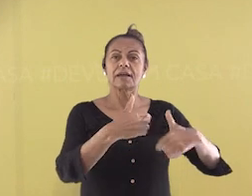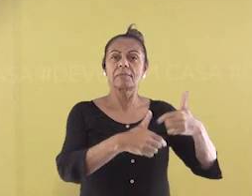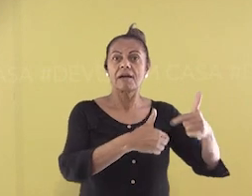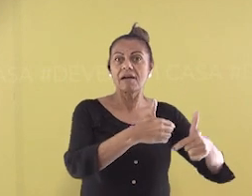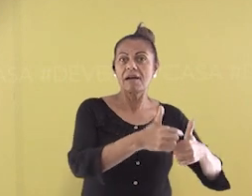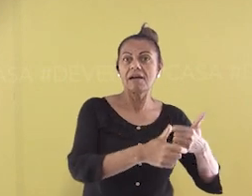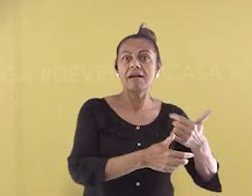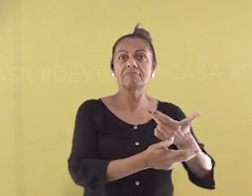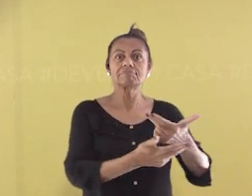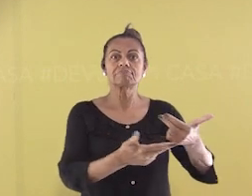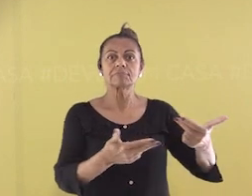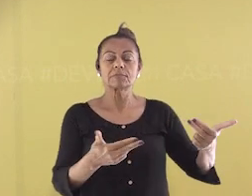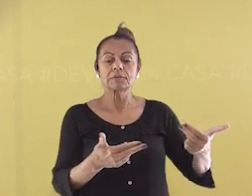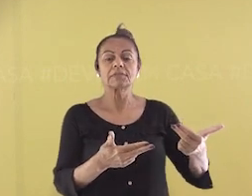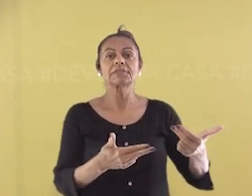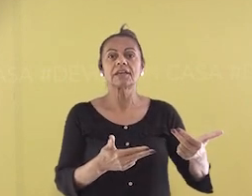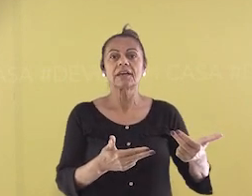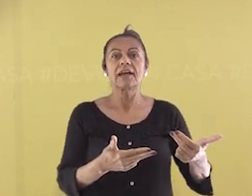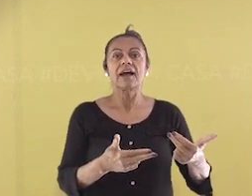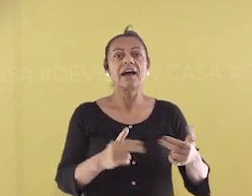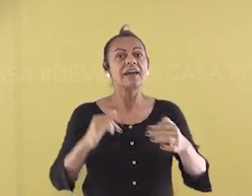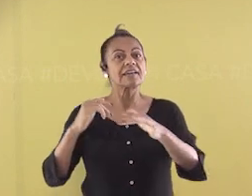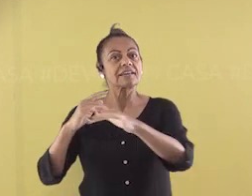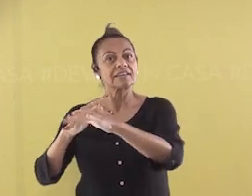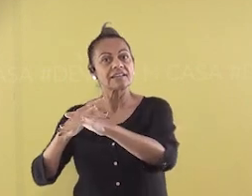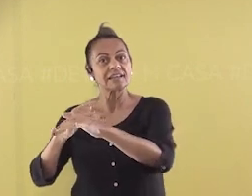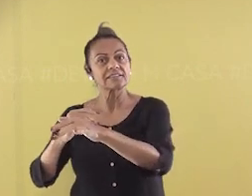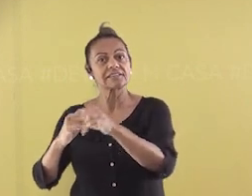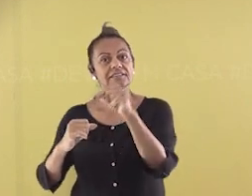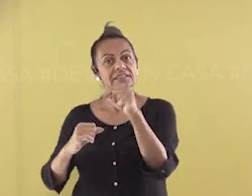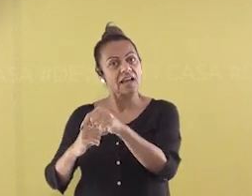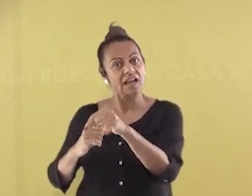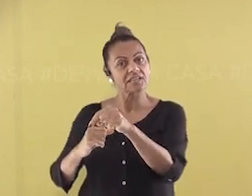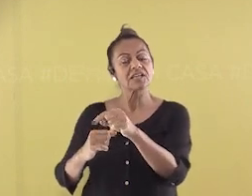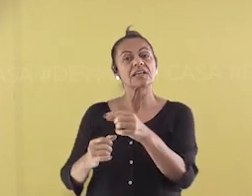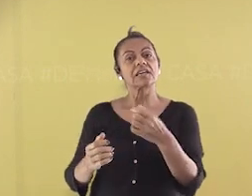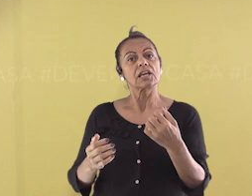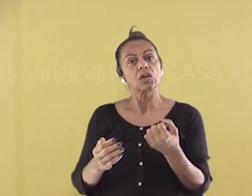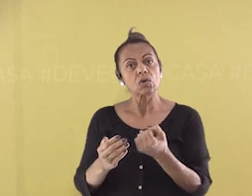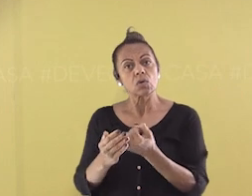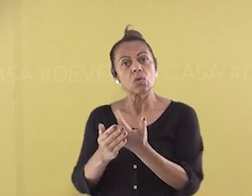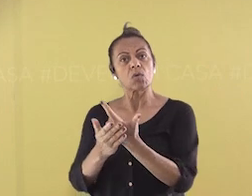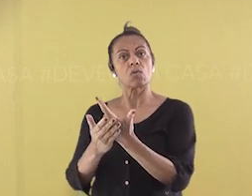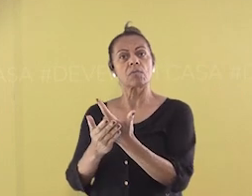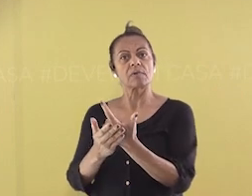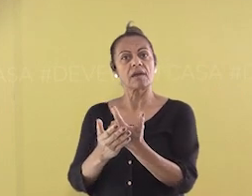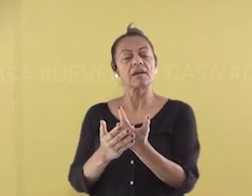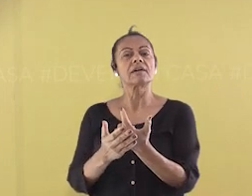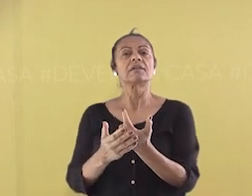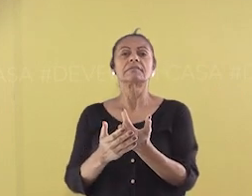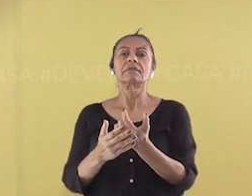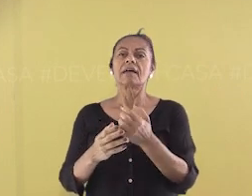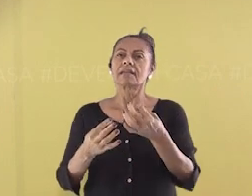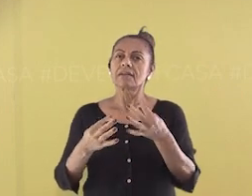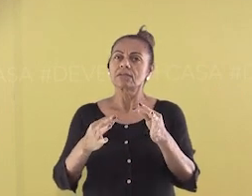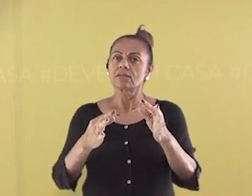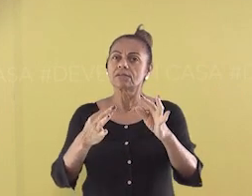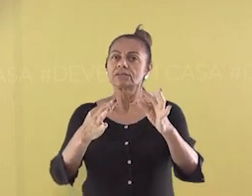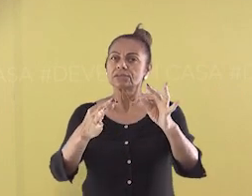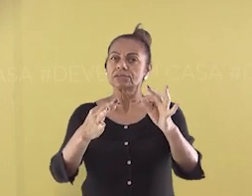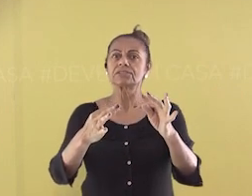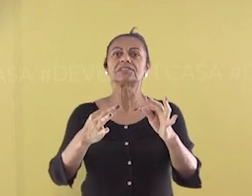que ele busca essa tecnologia. Percebem então a ligação entre um e outro? Relação